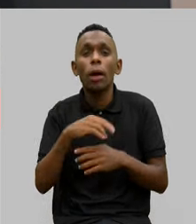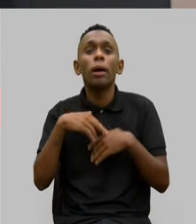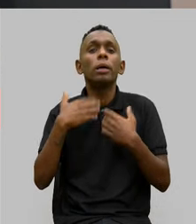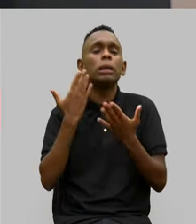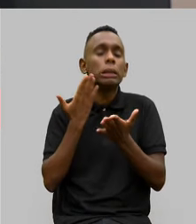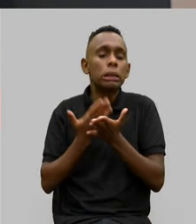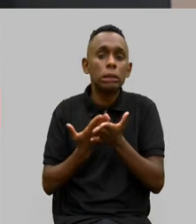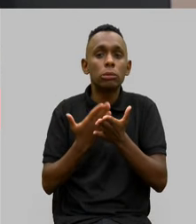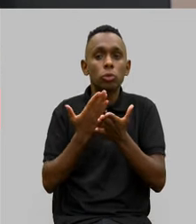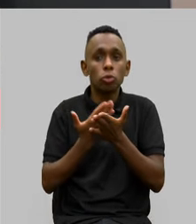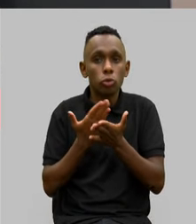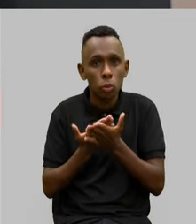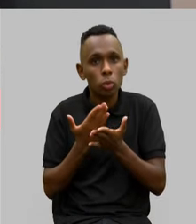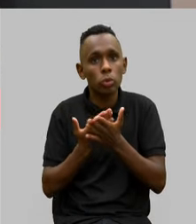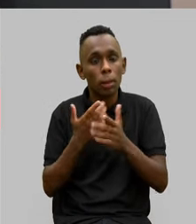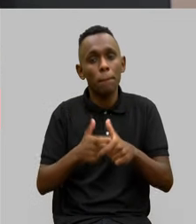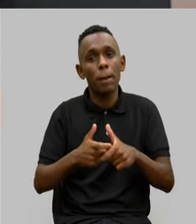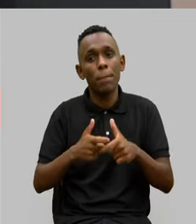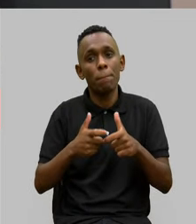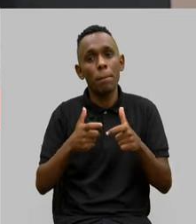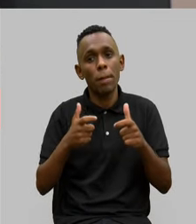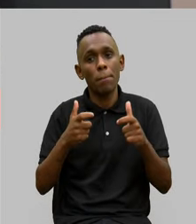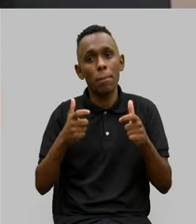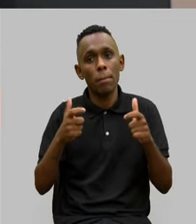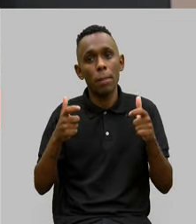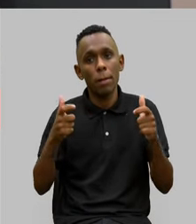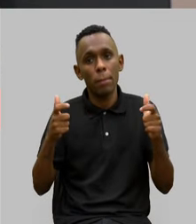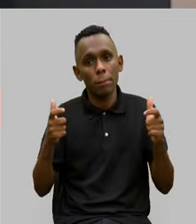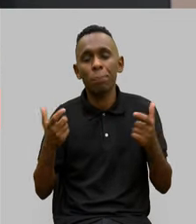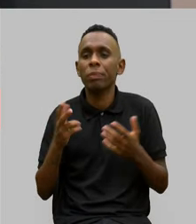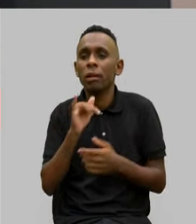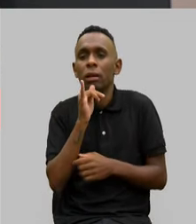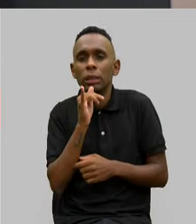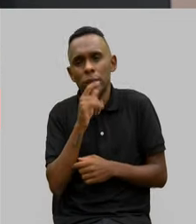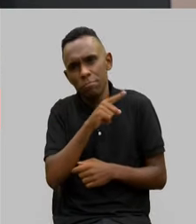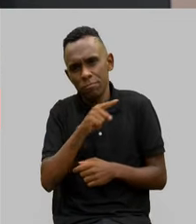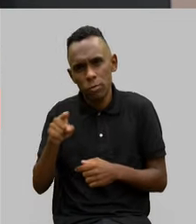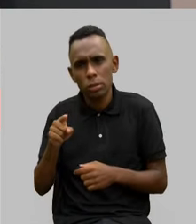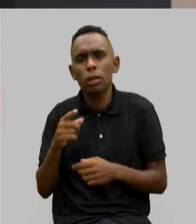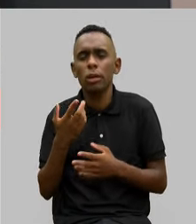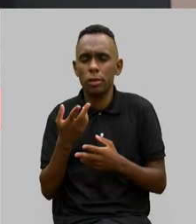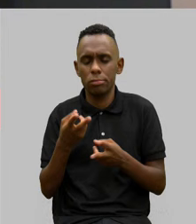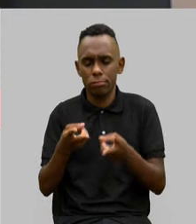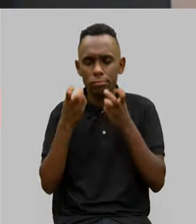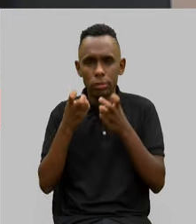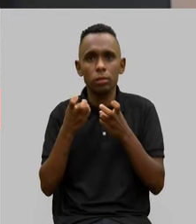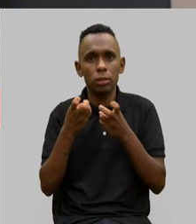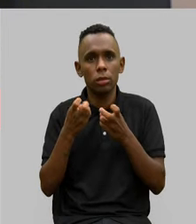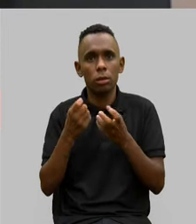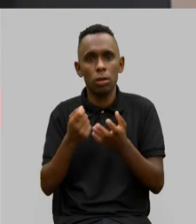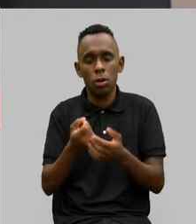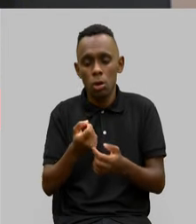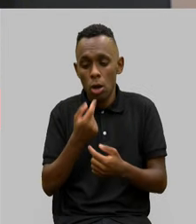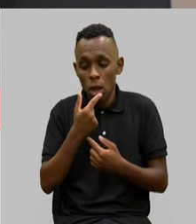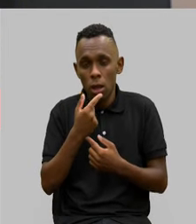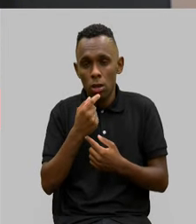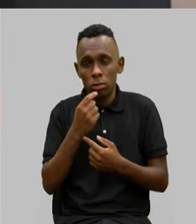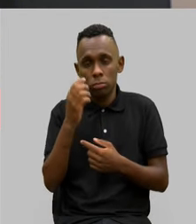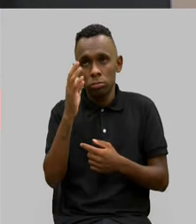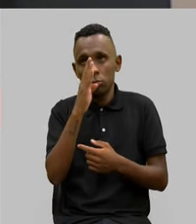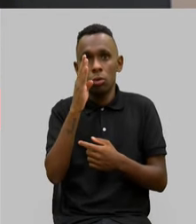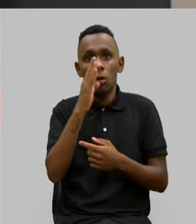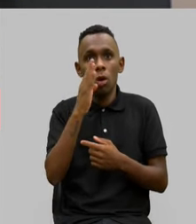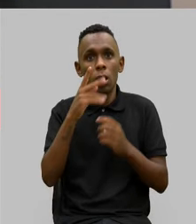mais tem crescido cada vez mais então por exemplo vocês devem ter visto recentemente que Êxtase tá sendo investigada para